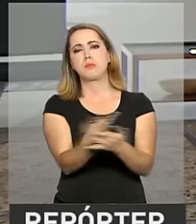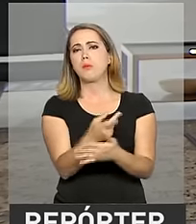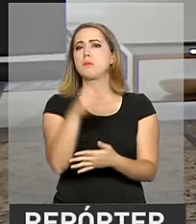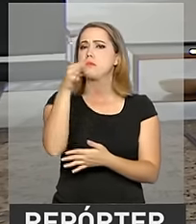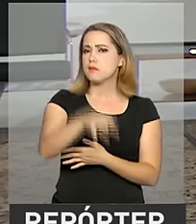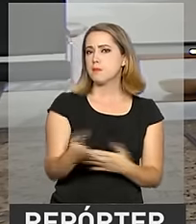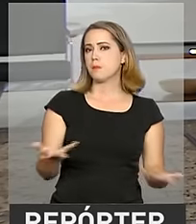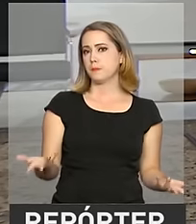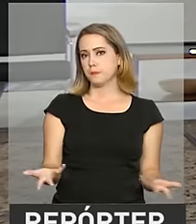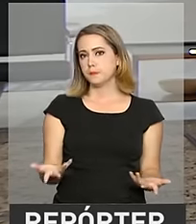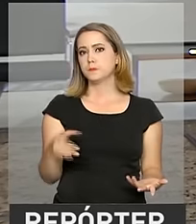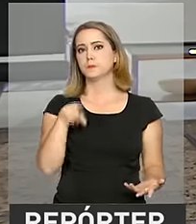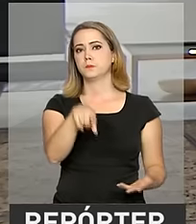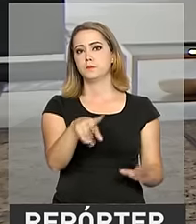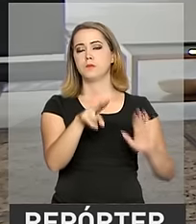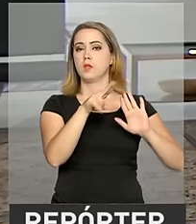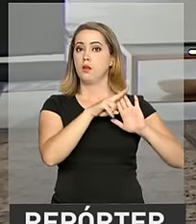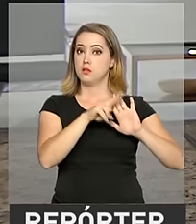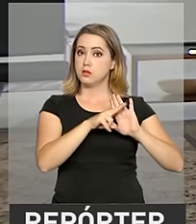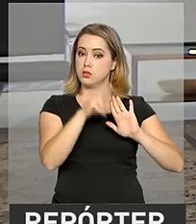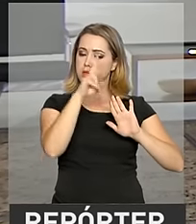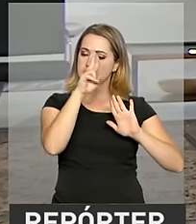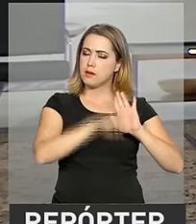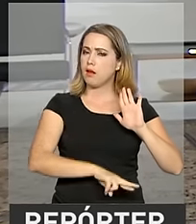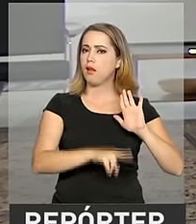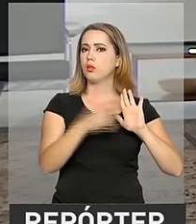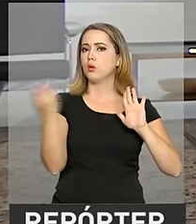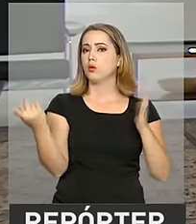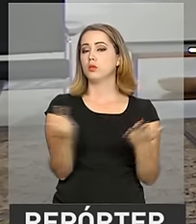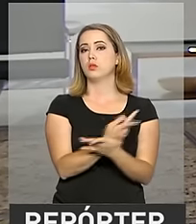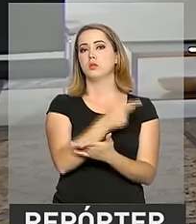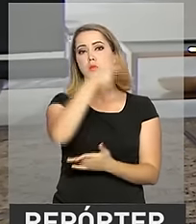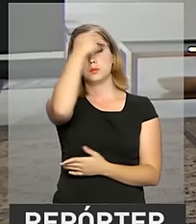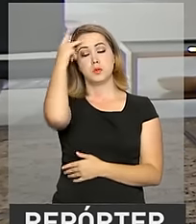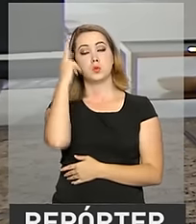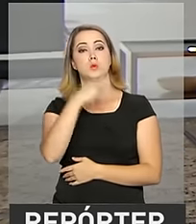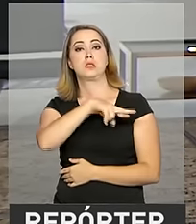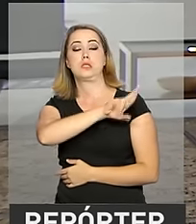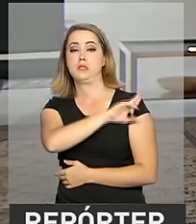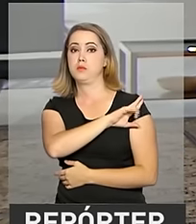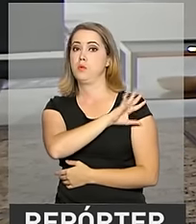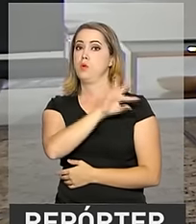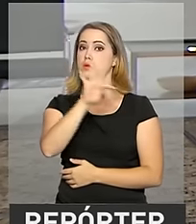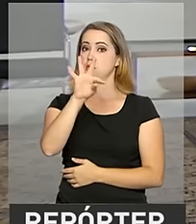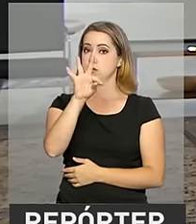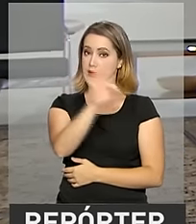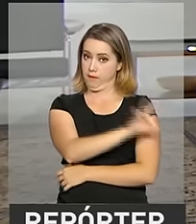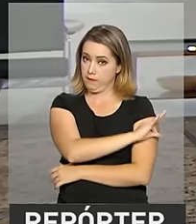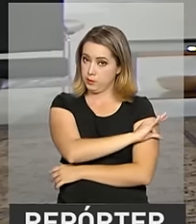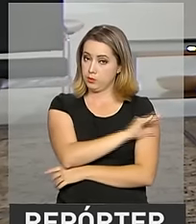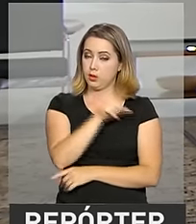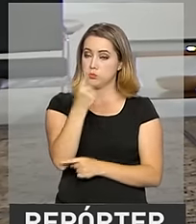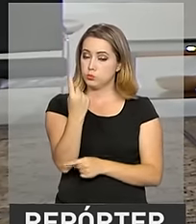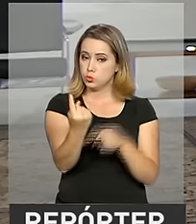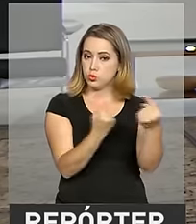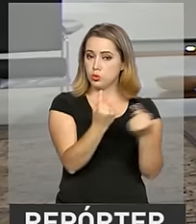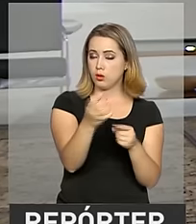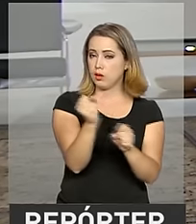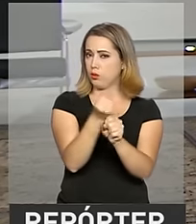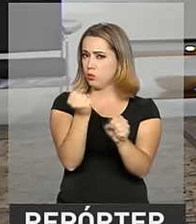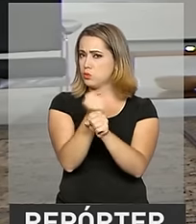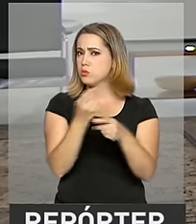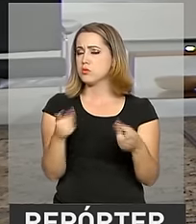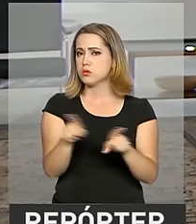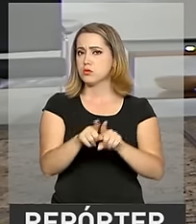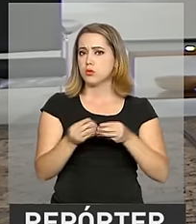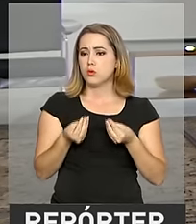obra. Estes relatórios vão ser produzidos por responsáveis técnicos por cada obra e vão ser